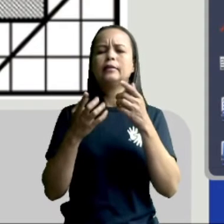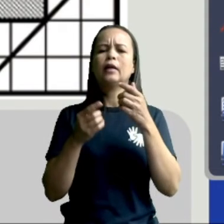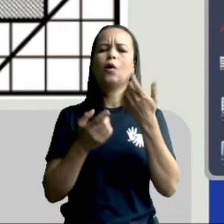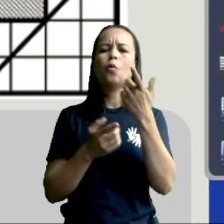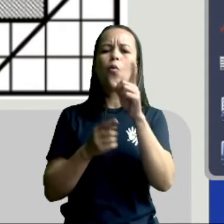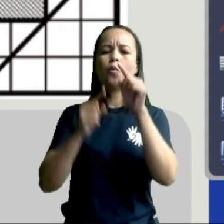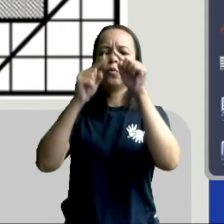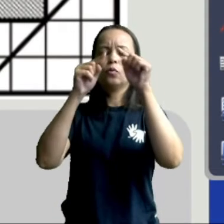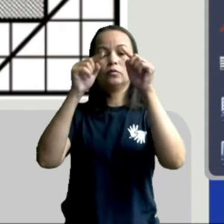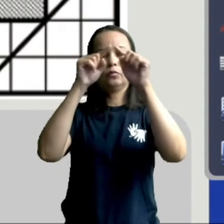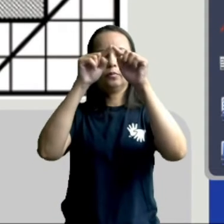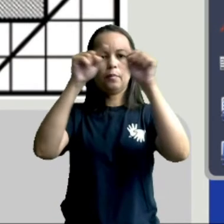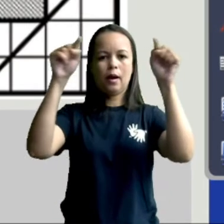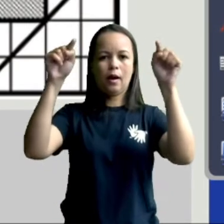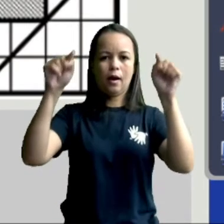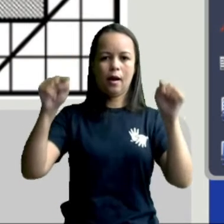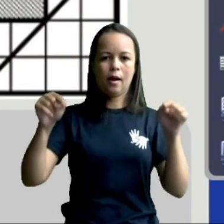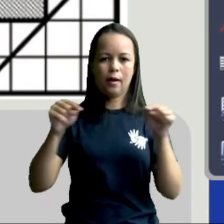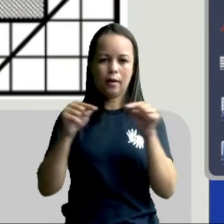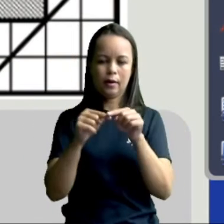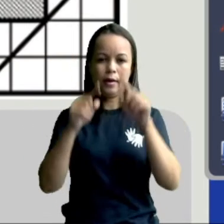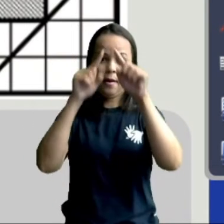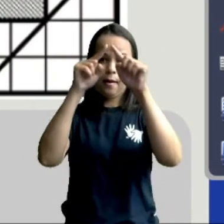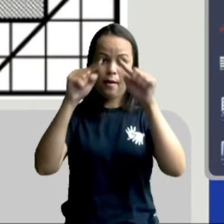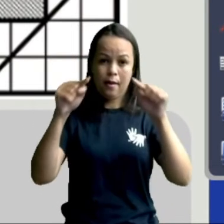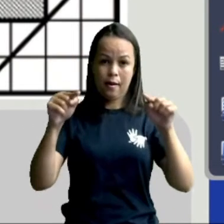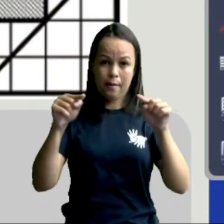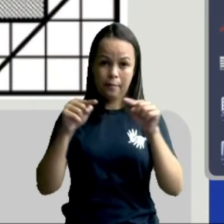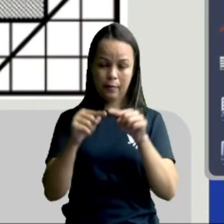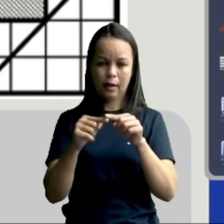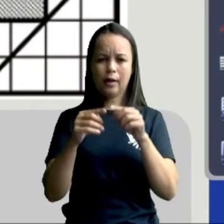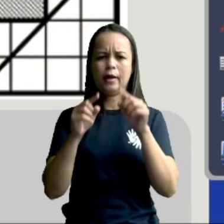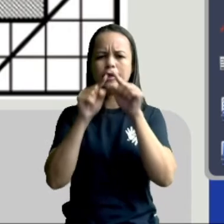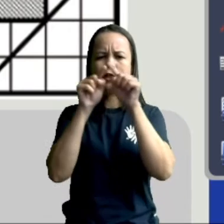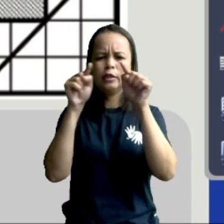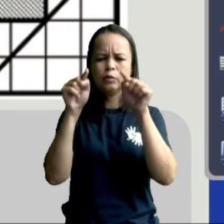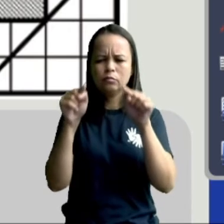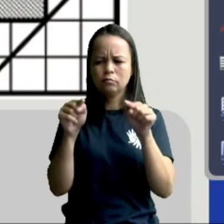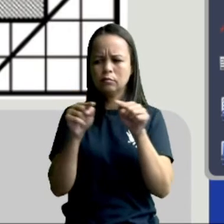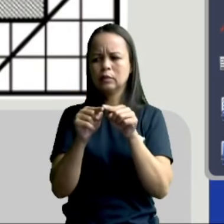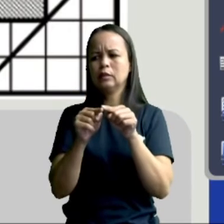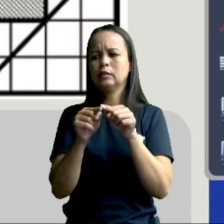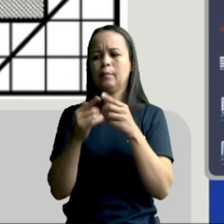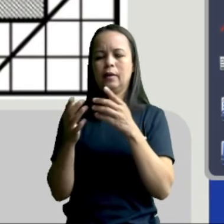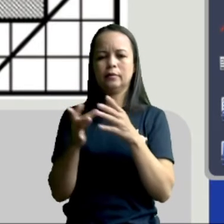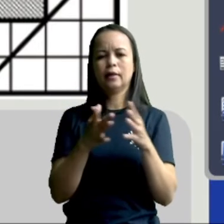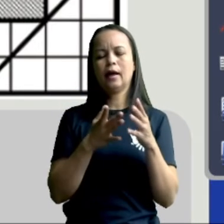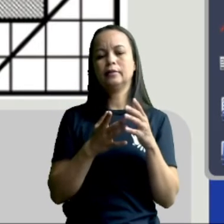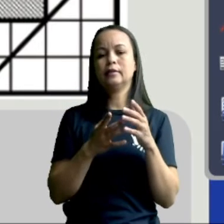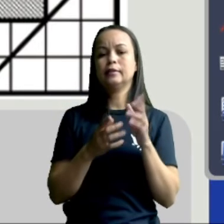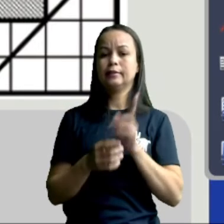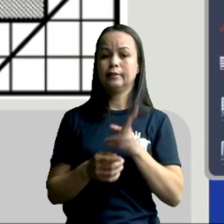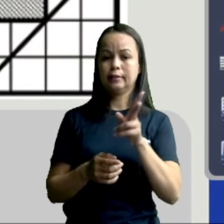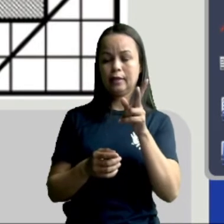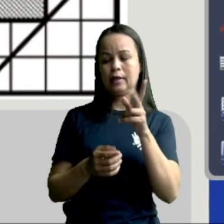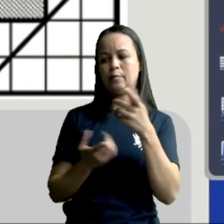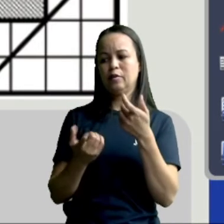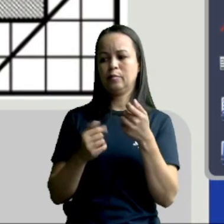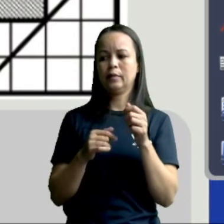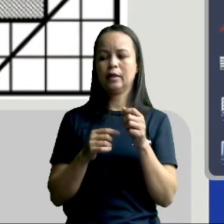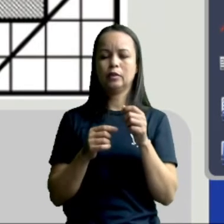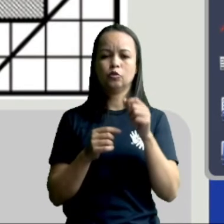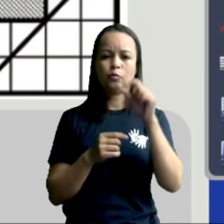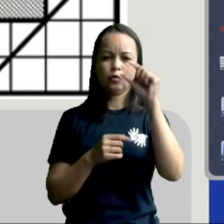ainda menor, que foi construído a partir da metade do lado deste outro. Então, a gente sempre foi pegando os